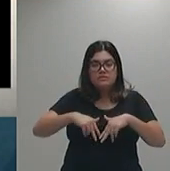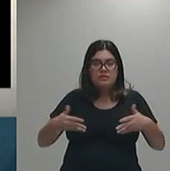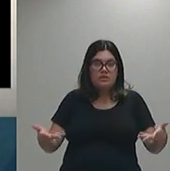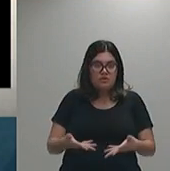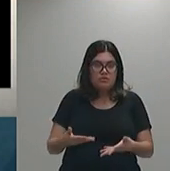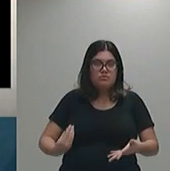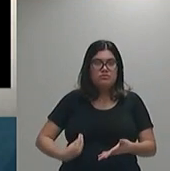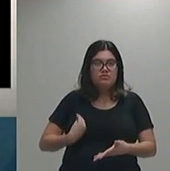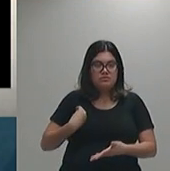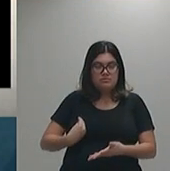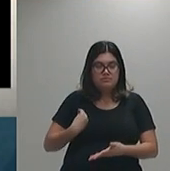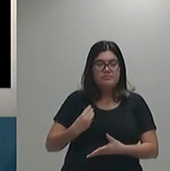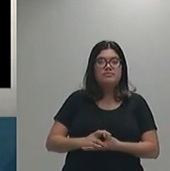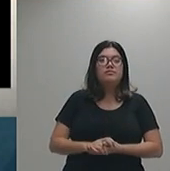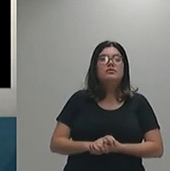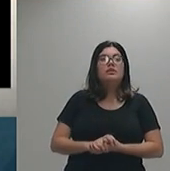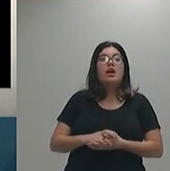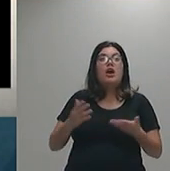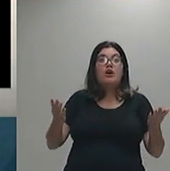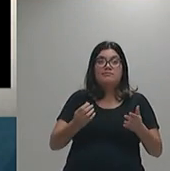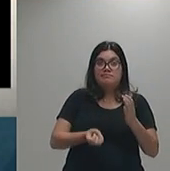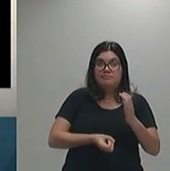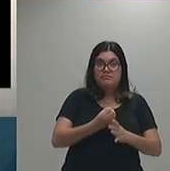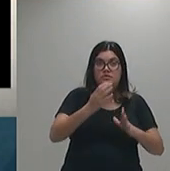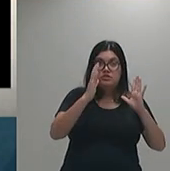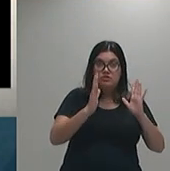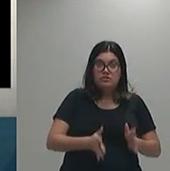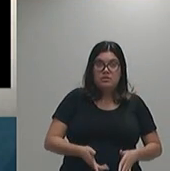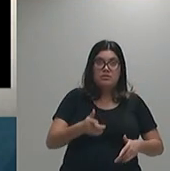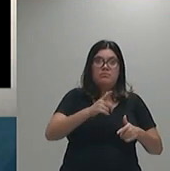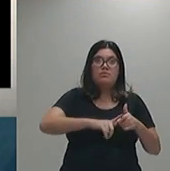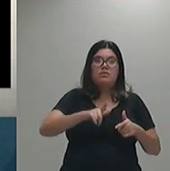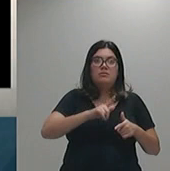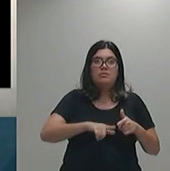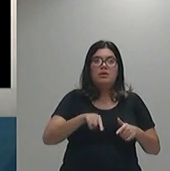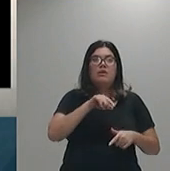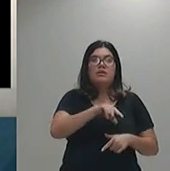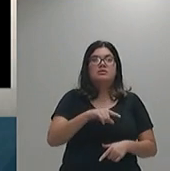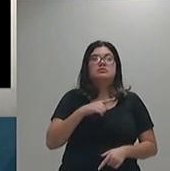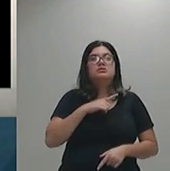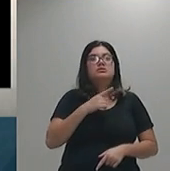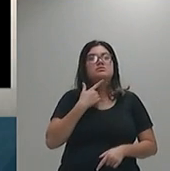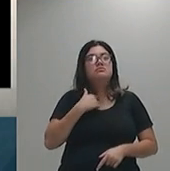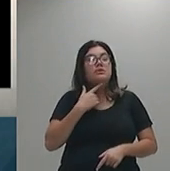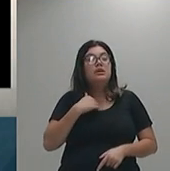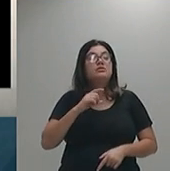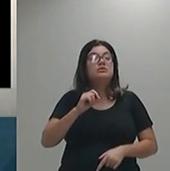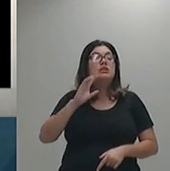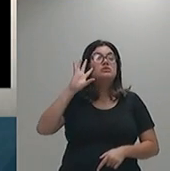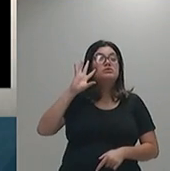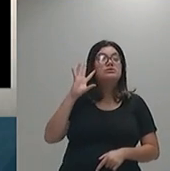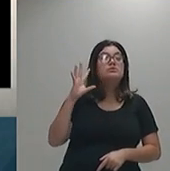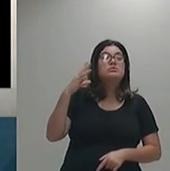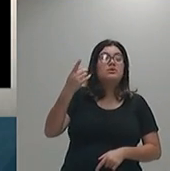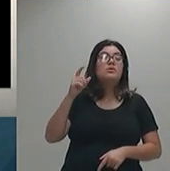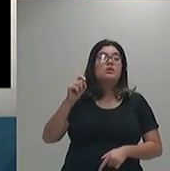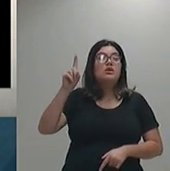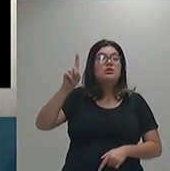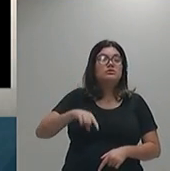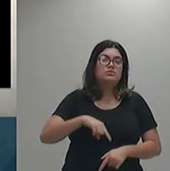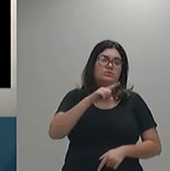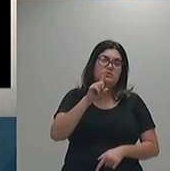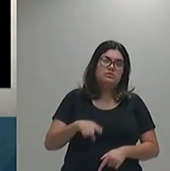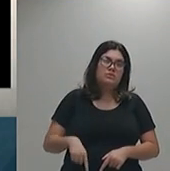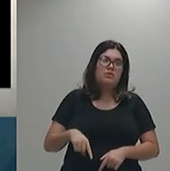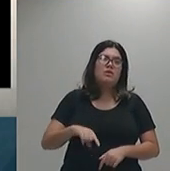agora criado o problema por ela própria pretende como solução a extinção da ação